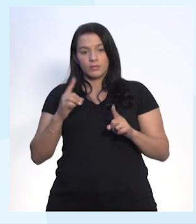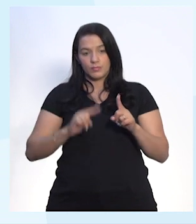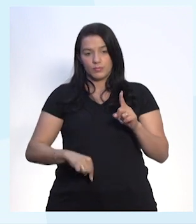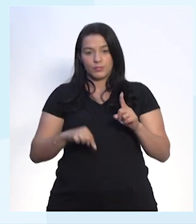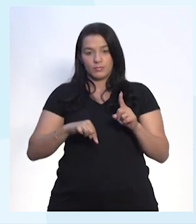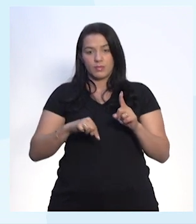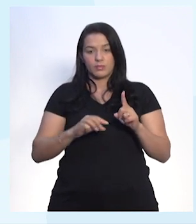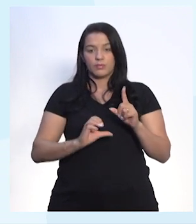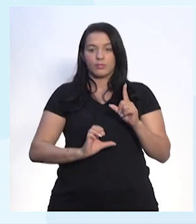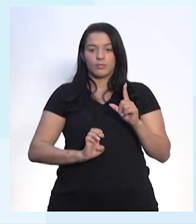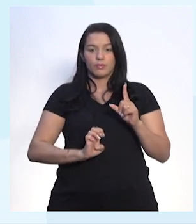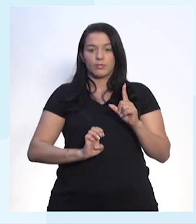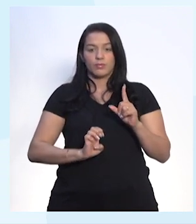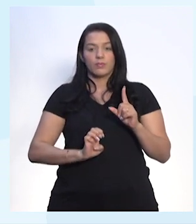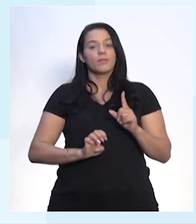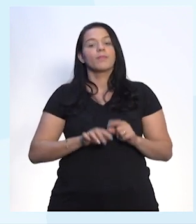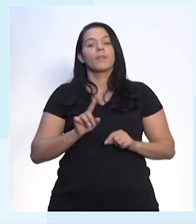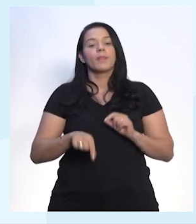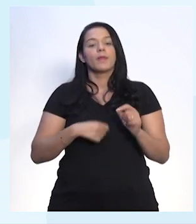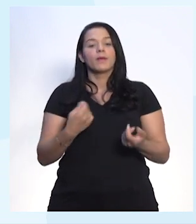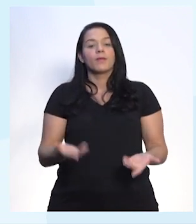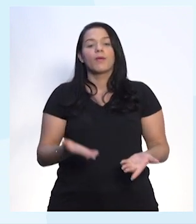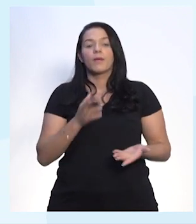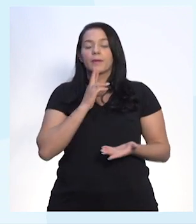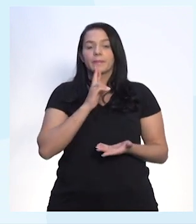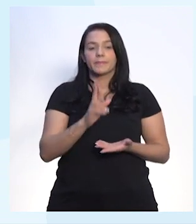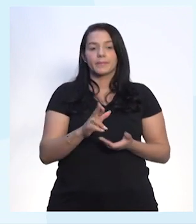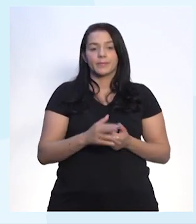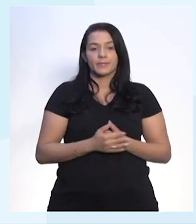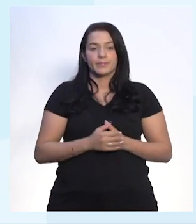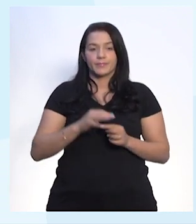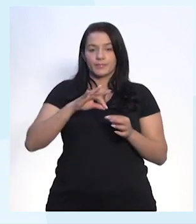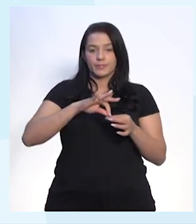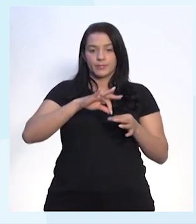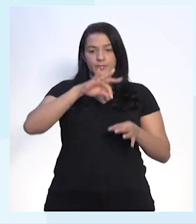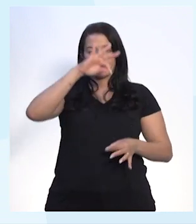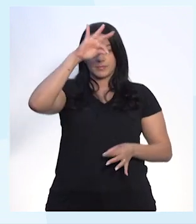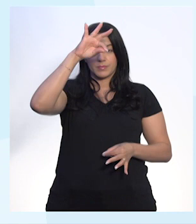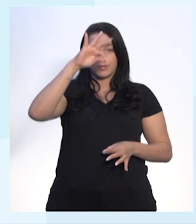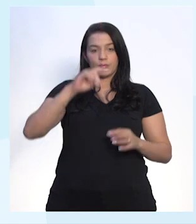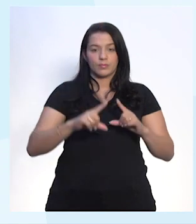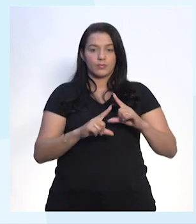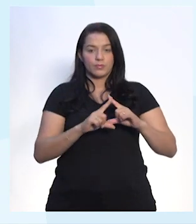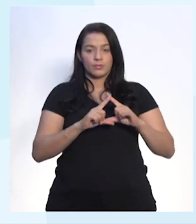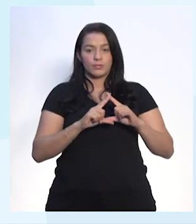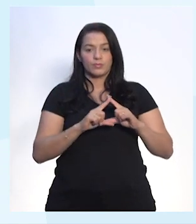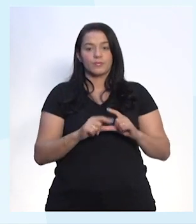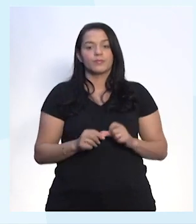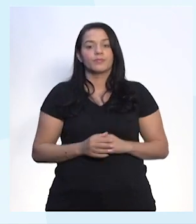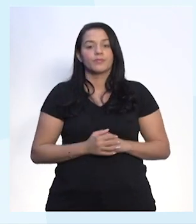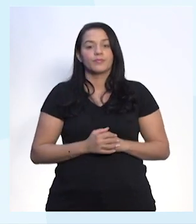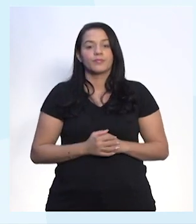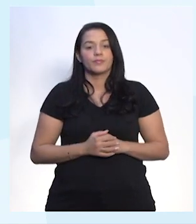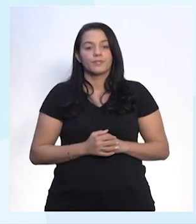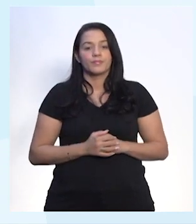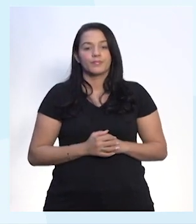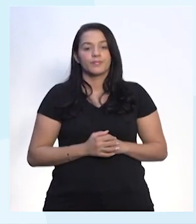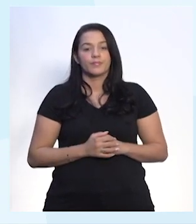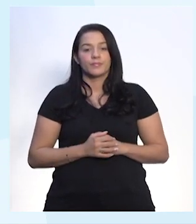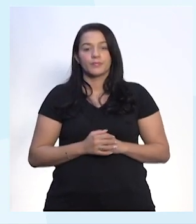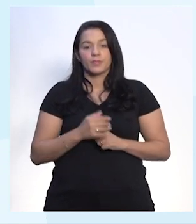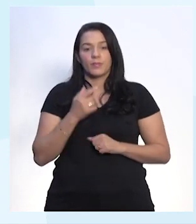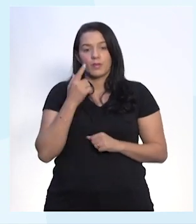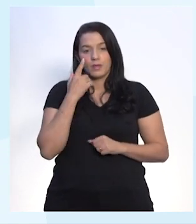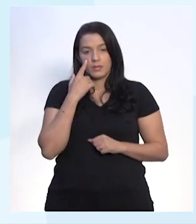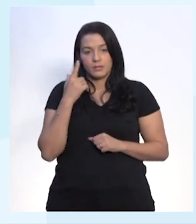vendo? Nada mais que a gente chama da altura desse paralelogramo. Sim. Reparem nos triângulos. Eu